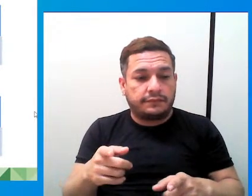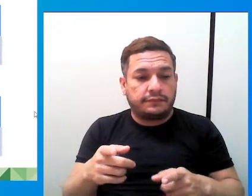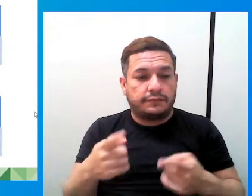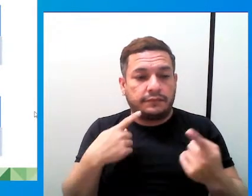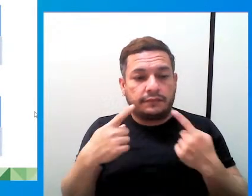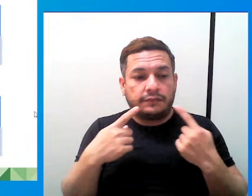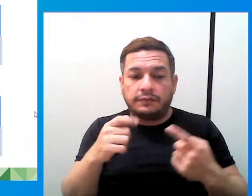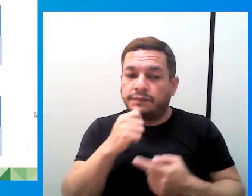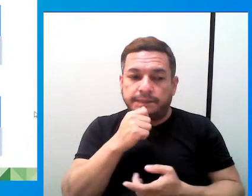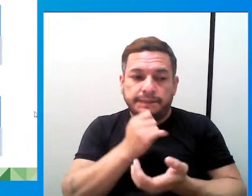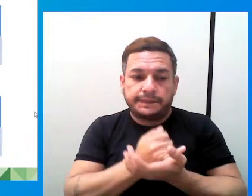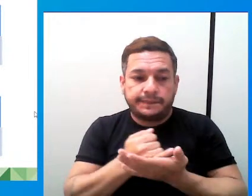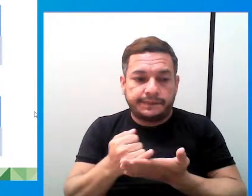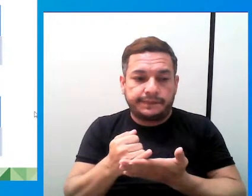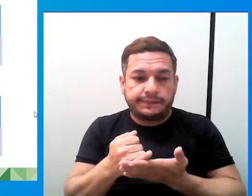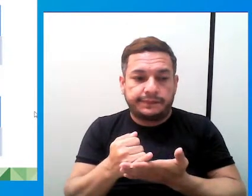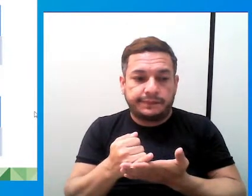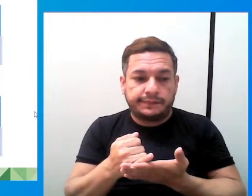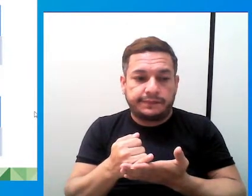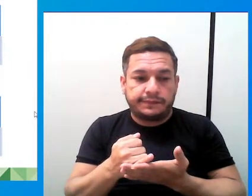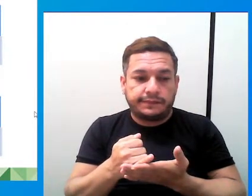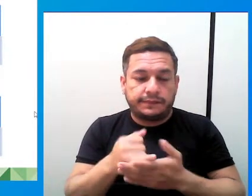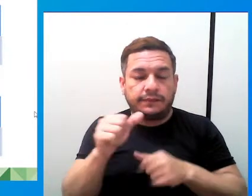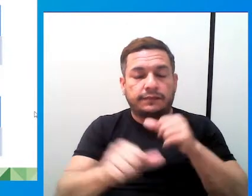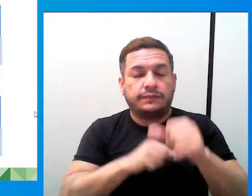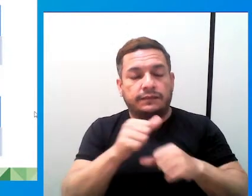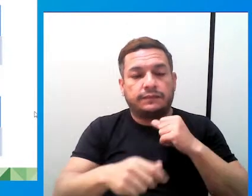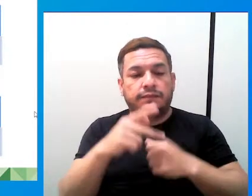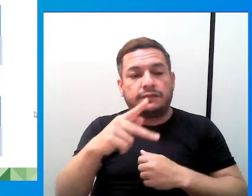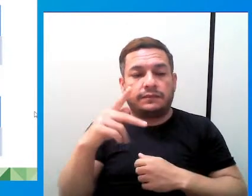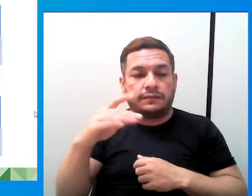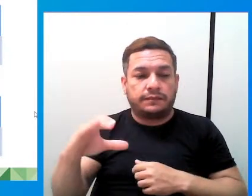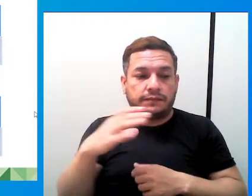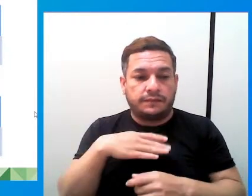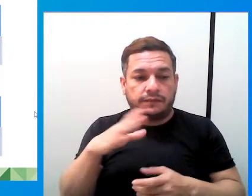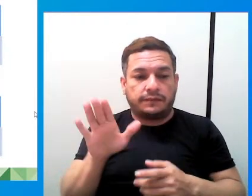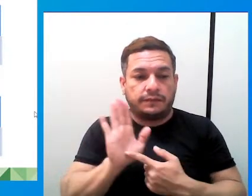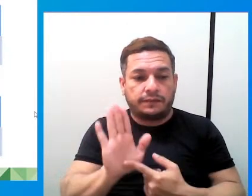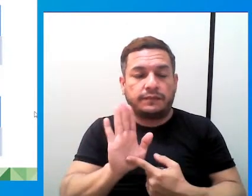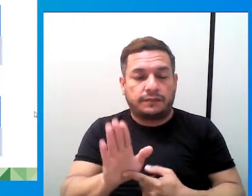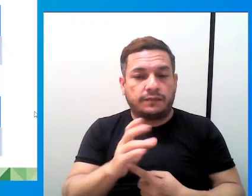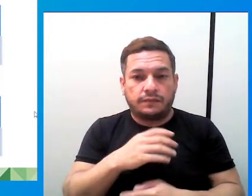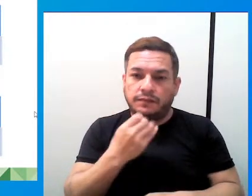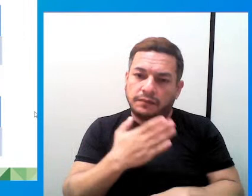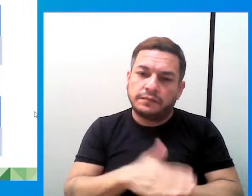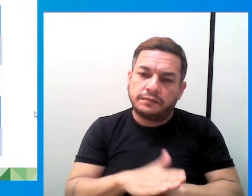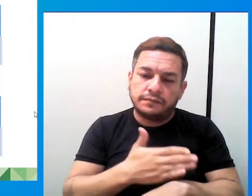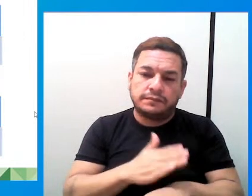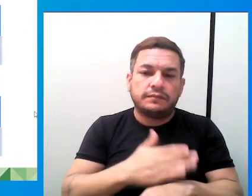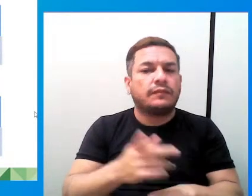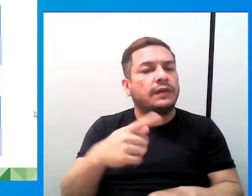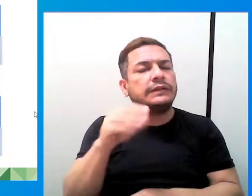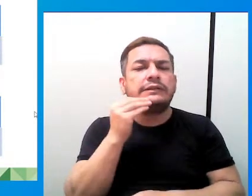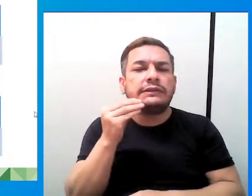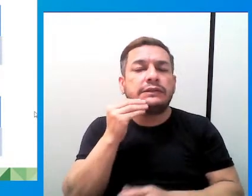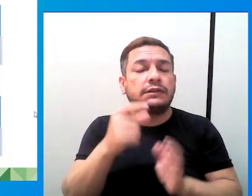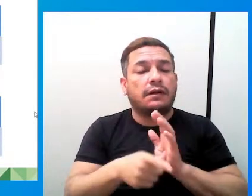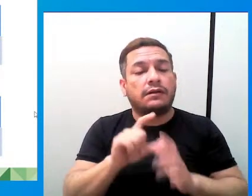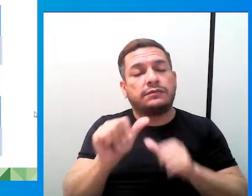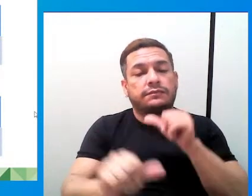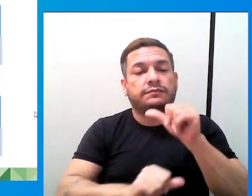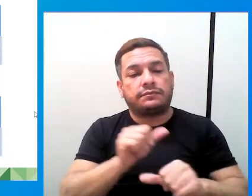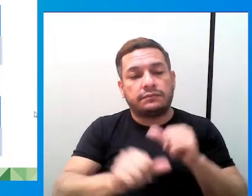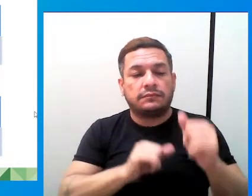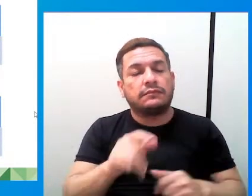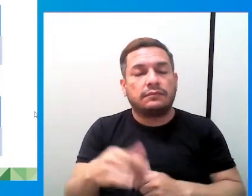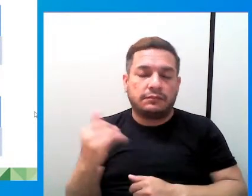não iniciaram a atualização dos seus PPCs, eu colocaria como uma boa prática, experimentem antes de atualizar, eu acho que isso é